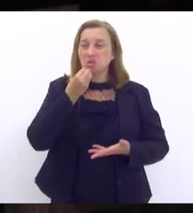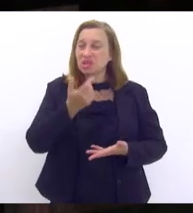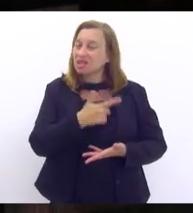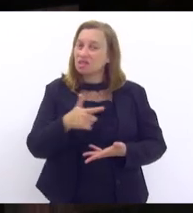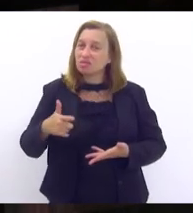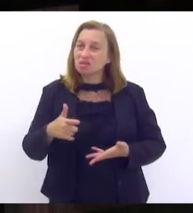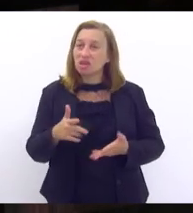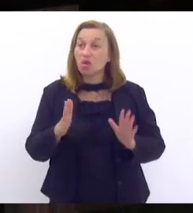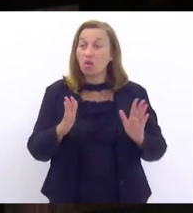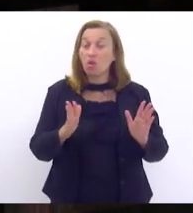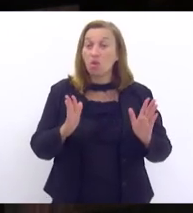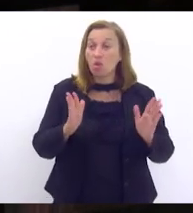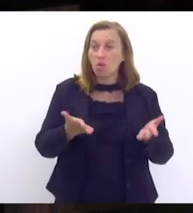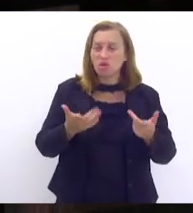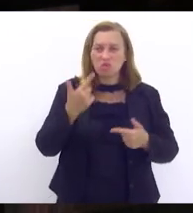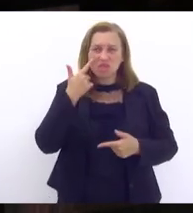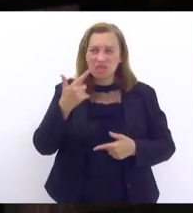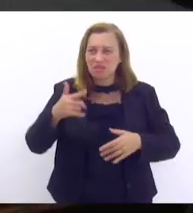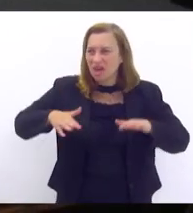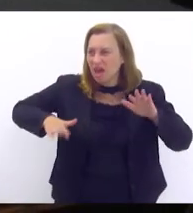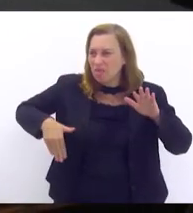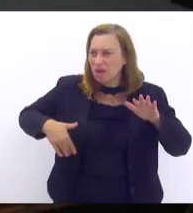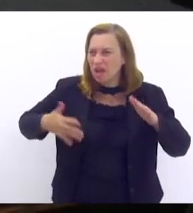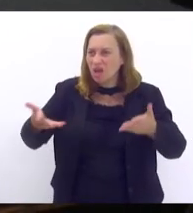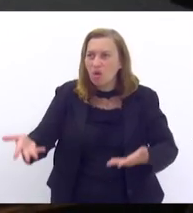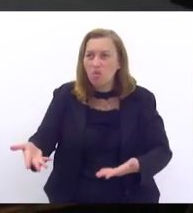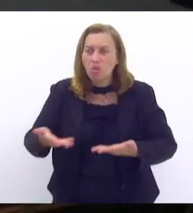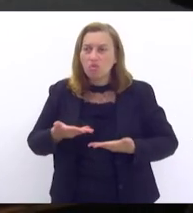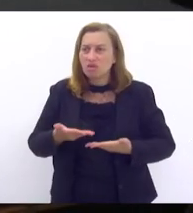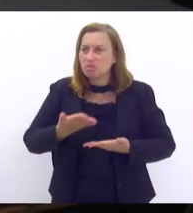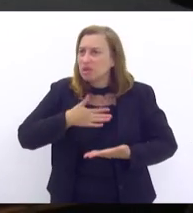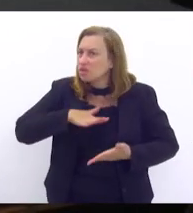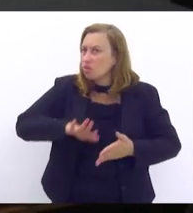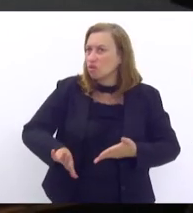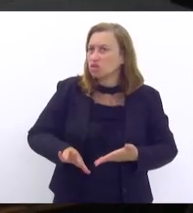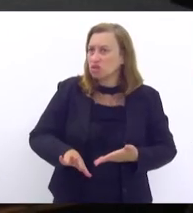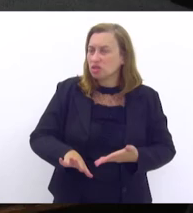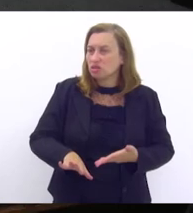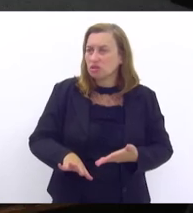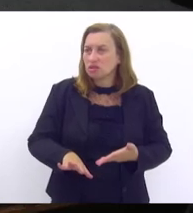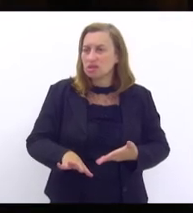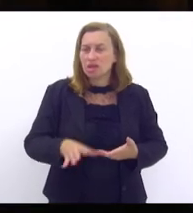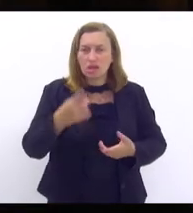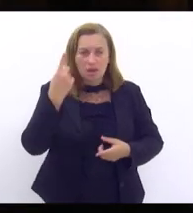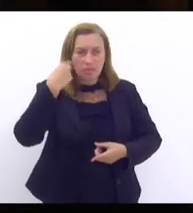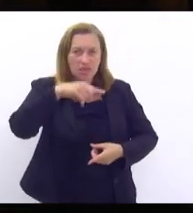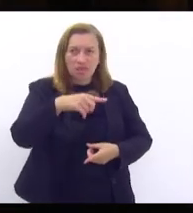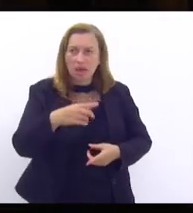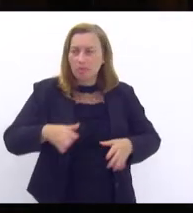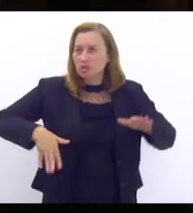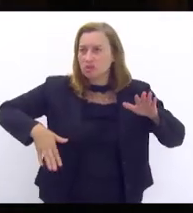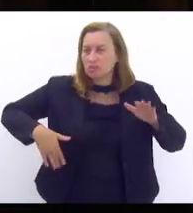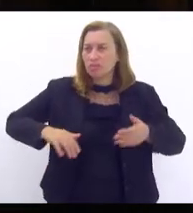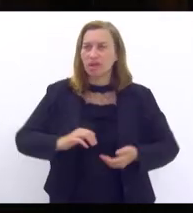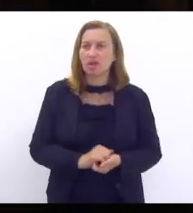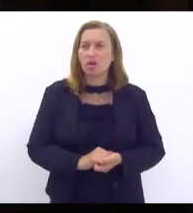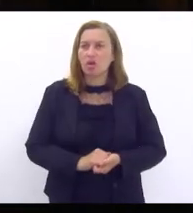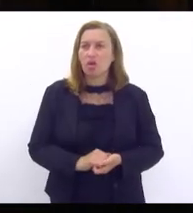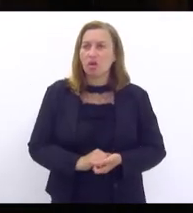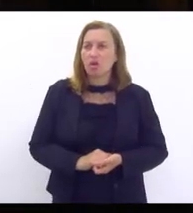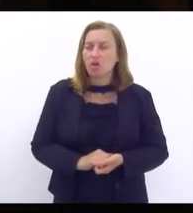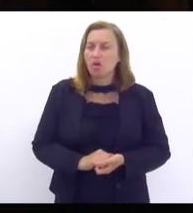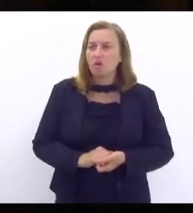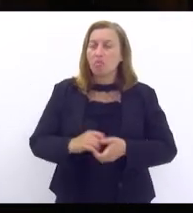dia você vir à praia no Rio de Janeiro é um convite para quem você não gosta, você mandar a pessoa ir para a praia, porque é open bar